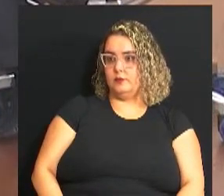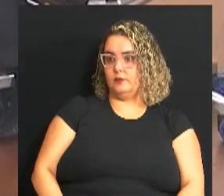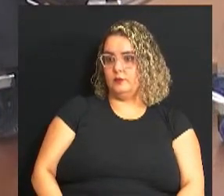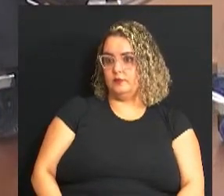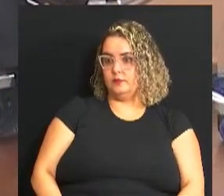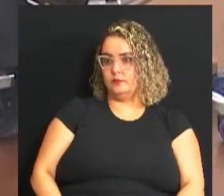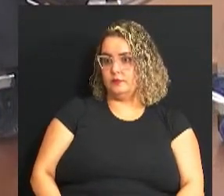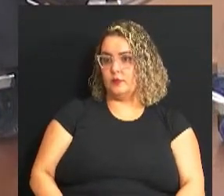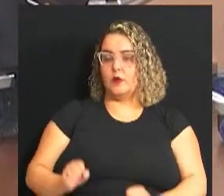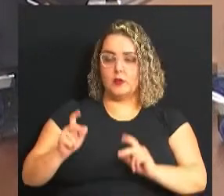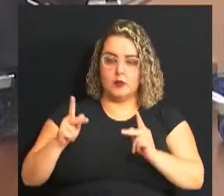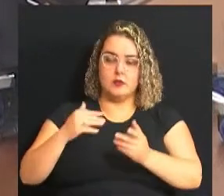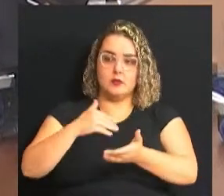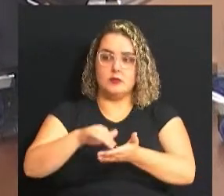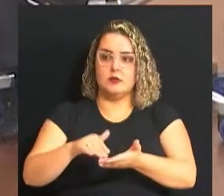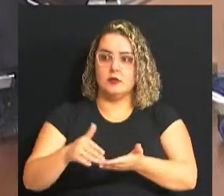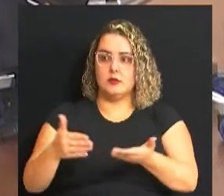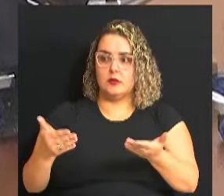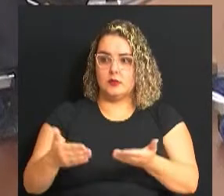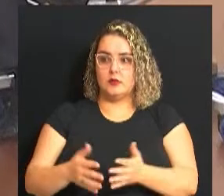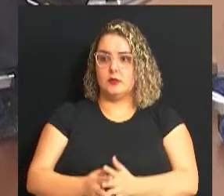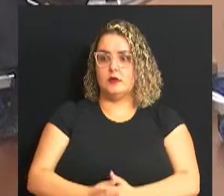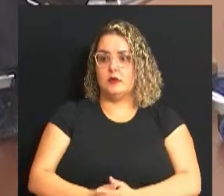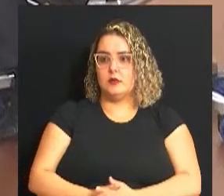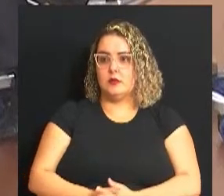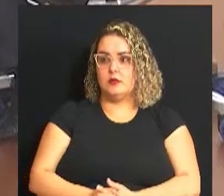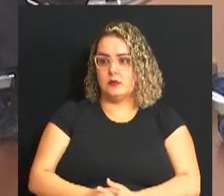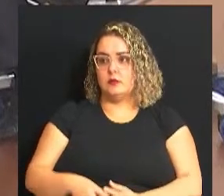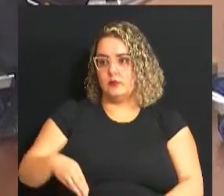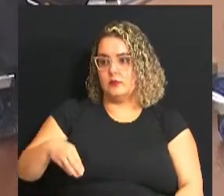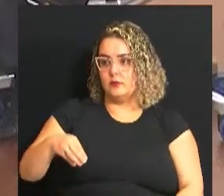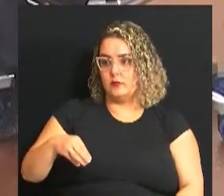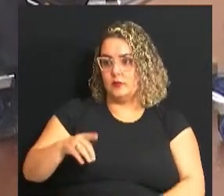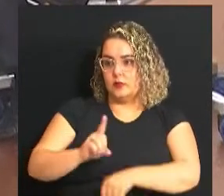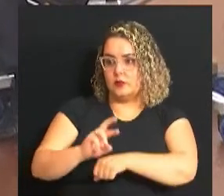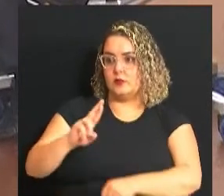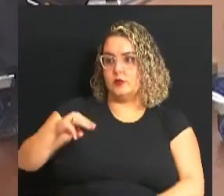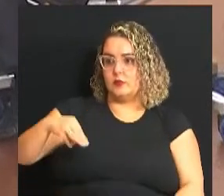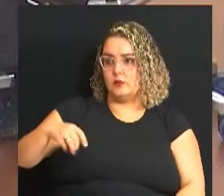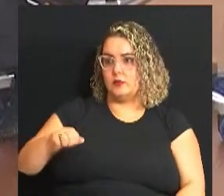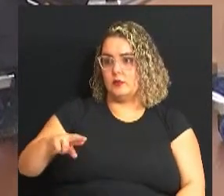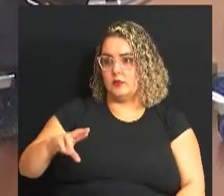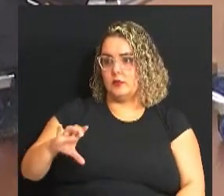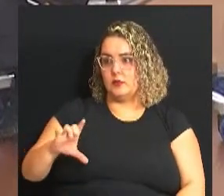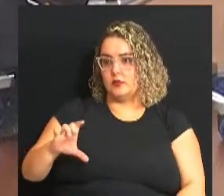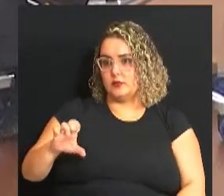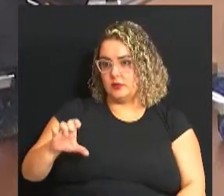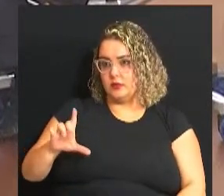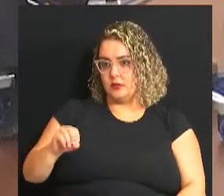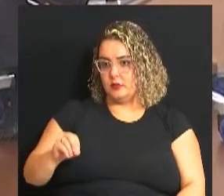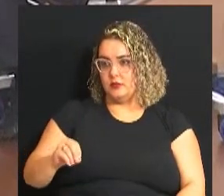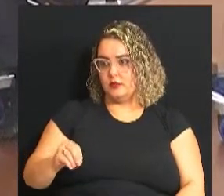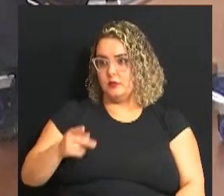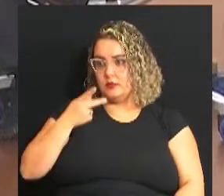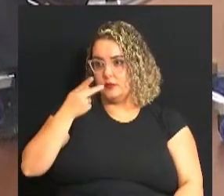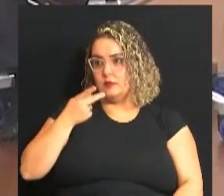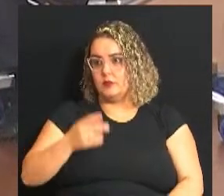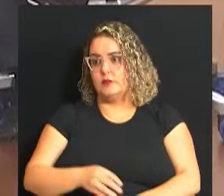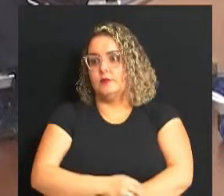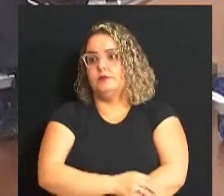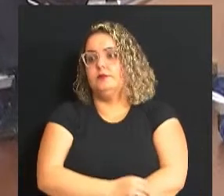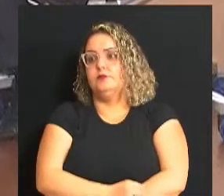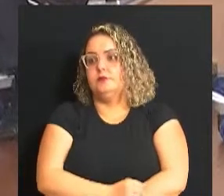Passo a palavra para o Marcelo, doutor Marcelo, para também dar suas considerações.